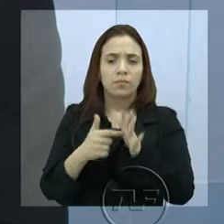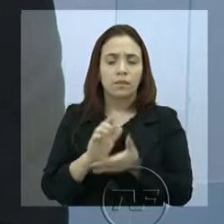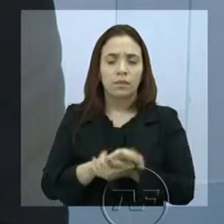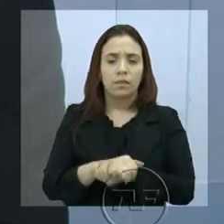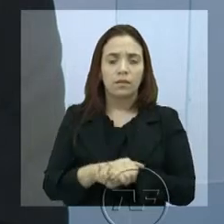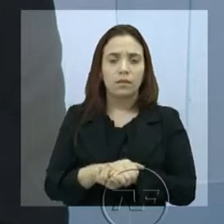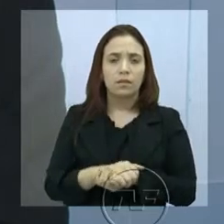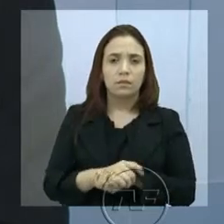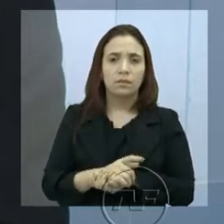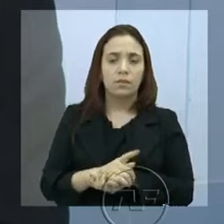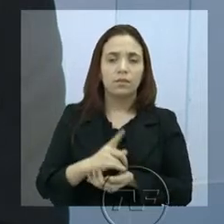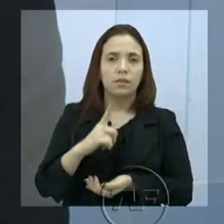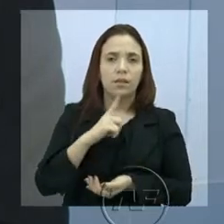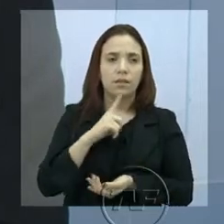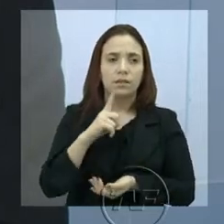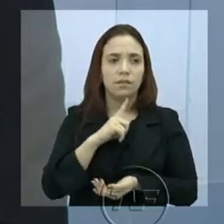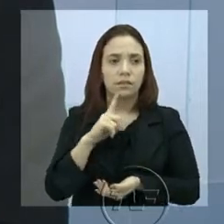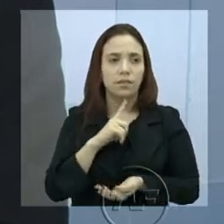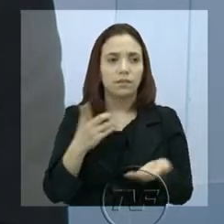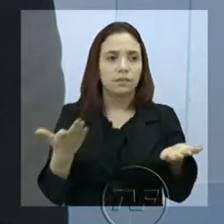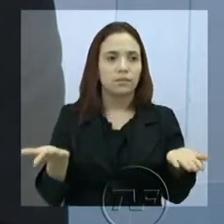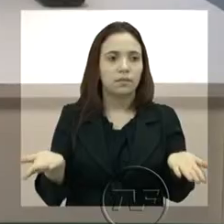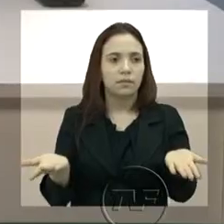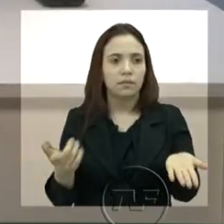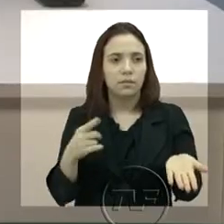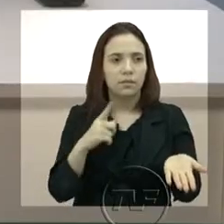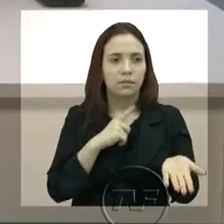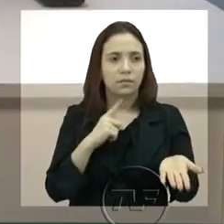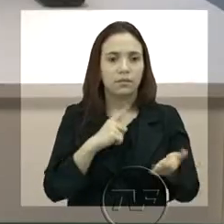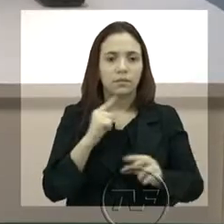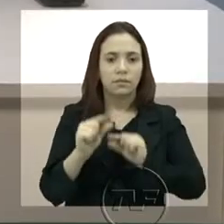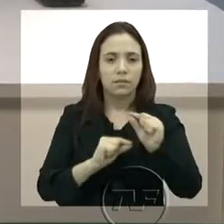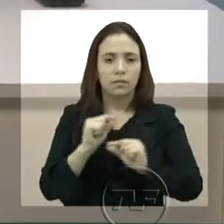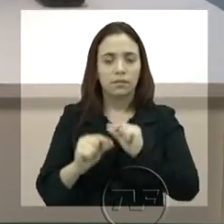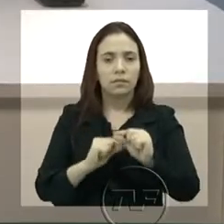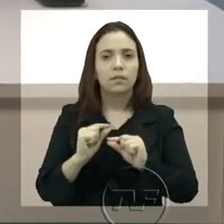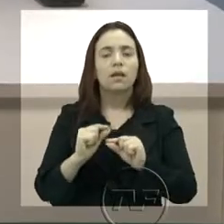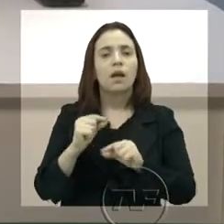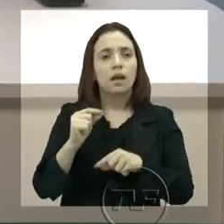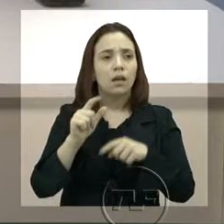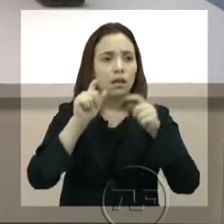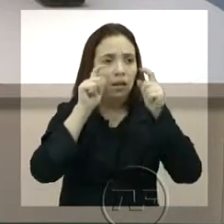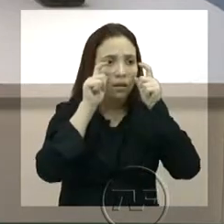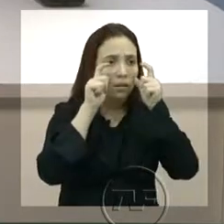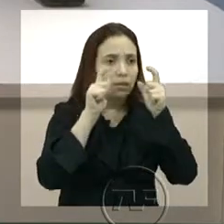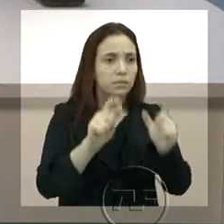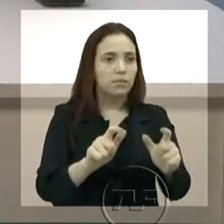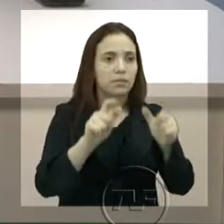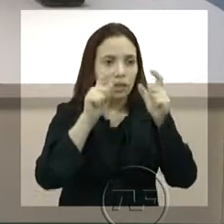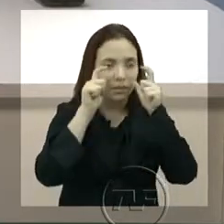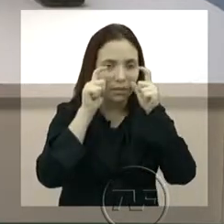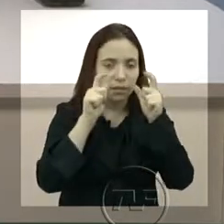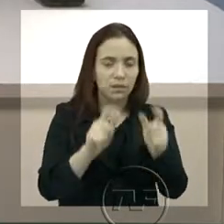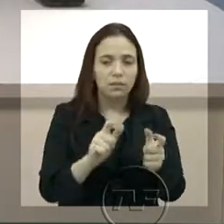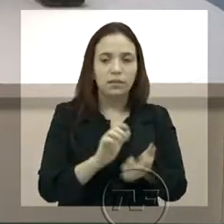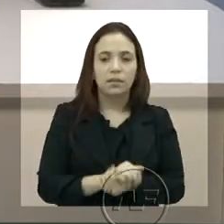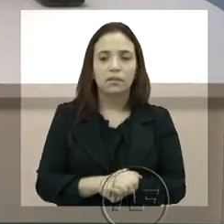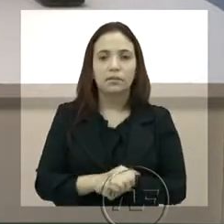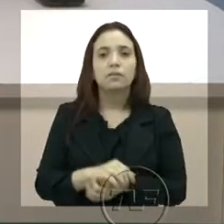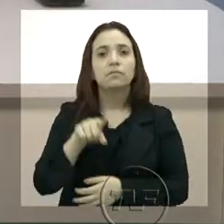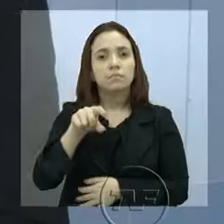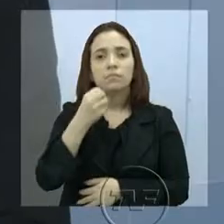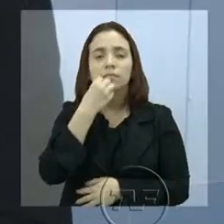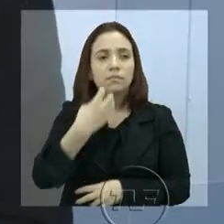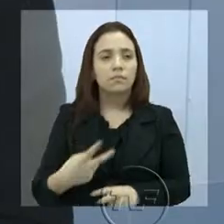Era uma informação... Invisibilizado, né? Era invisível. Eu acho interessante que já começa a haver essa